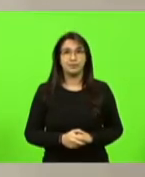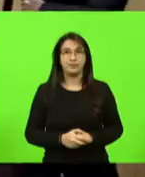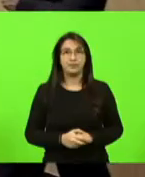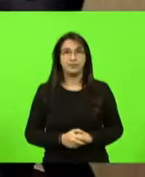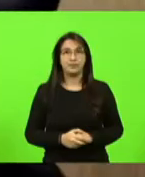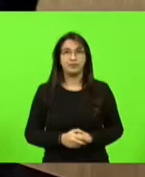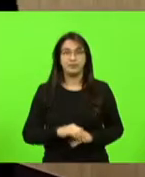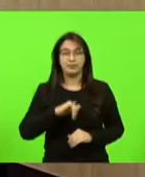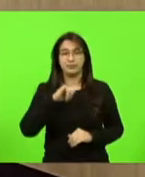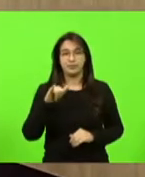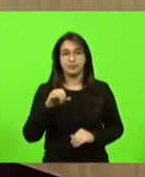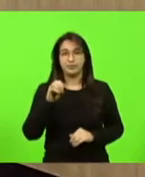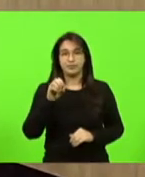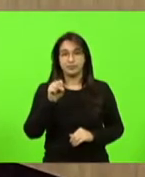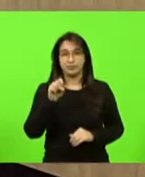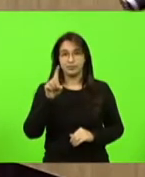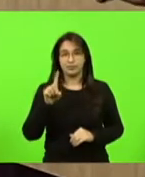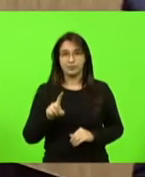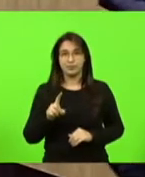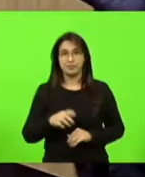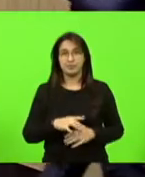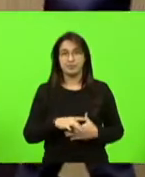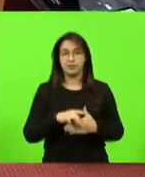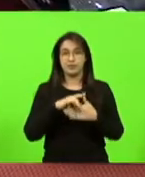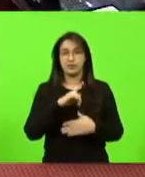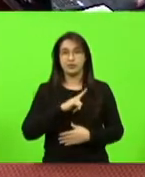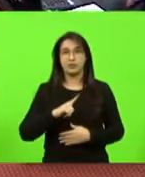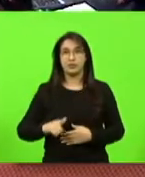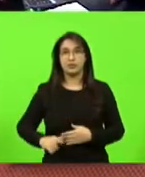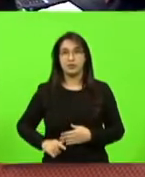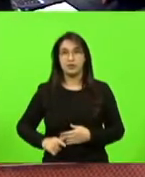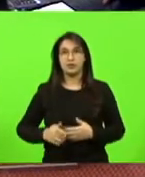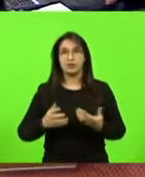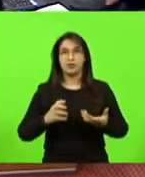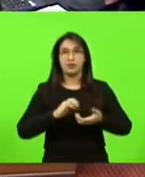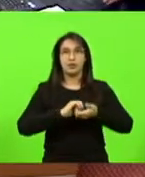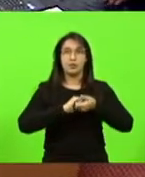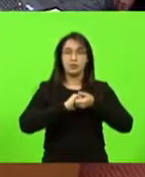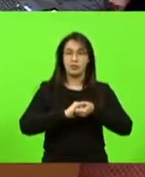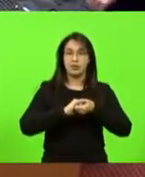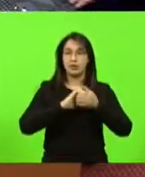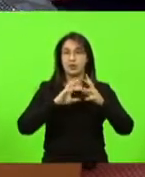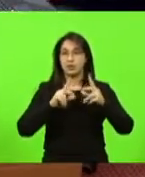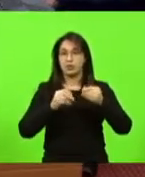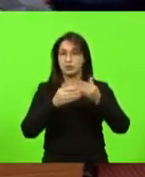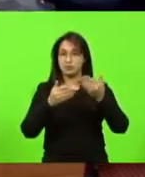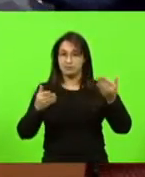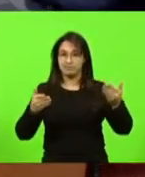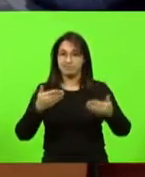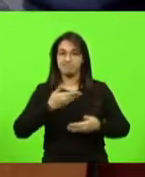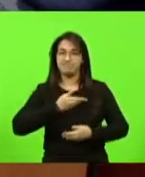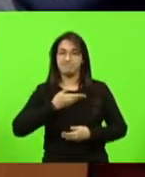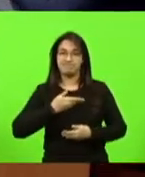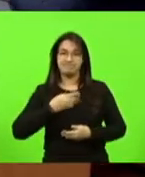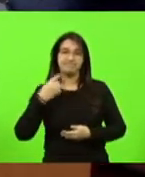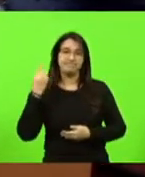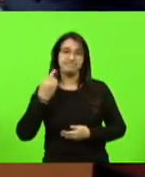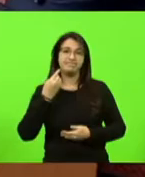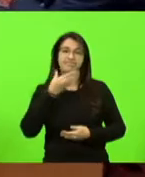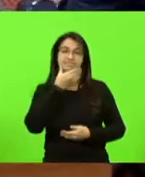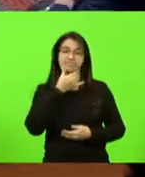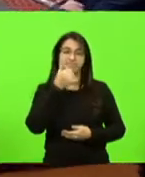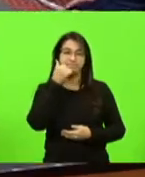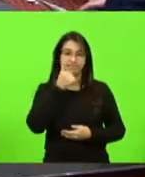governo. Presidente, quero cumprimentá-lo, cumprimentar todos os colegas e senhoras deputadas.